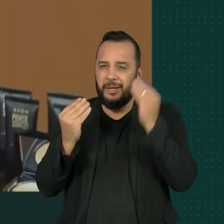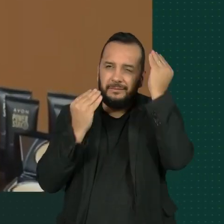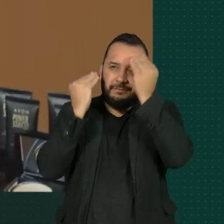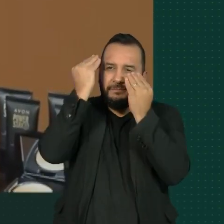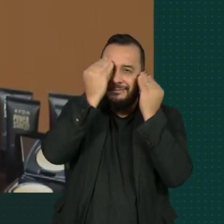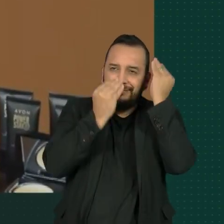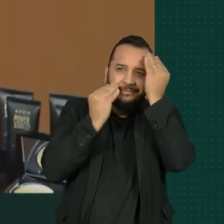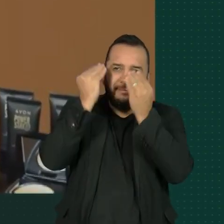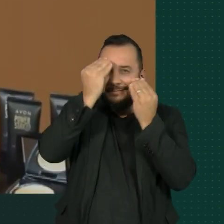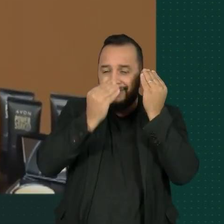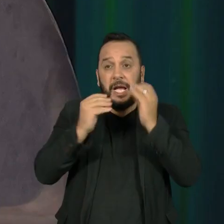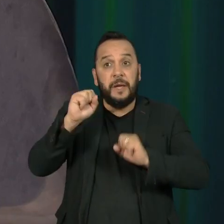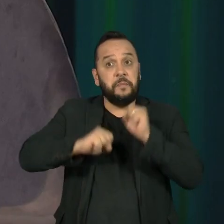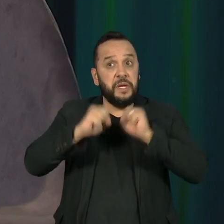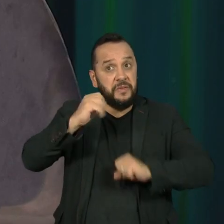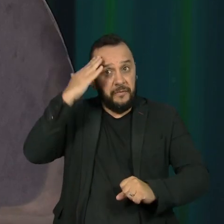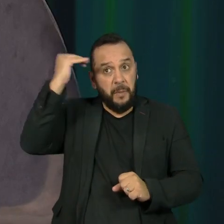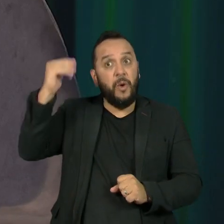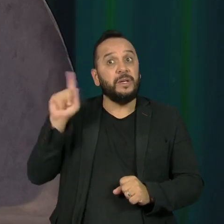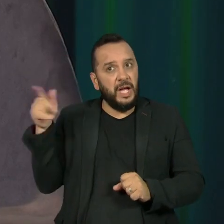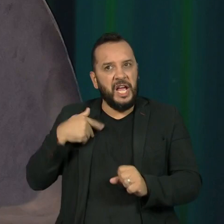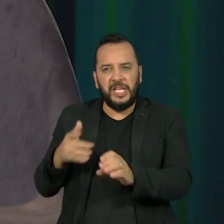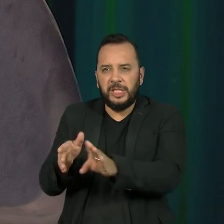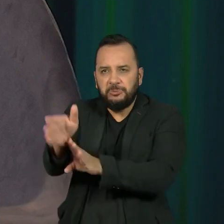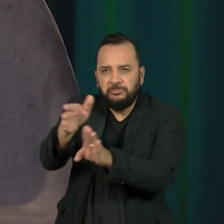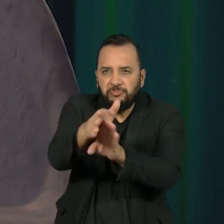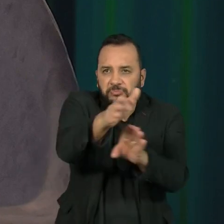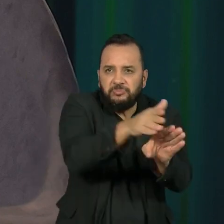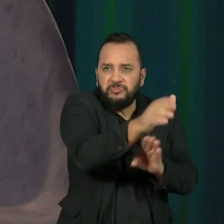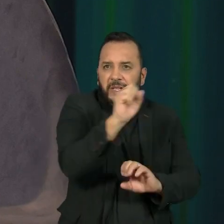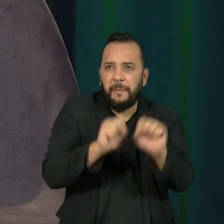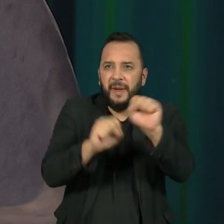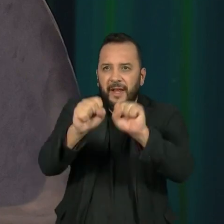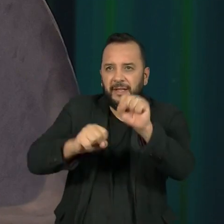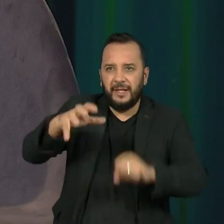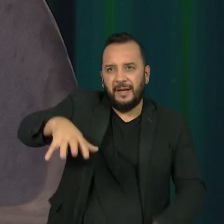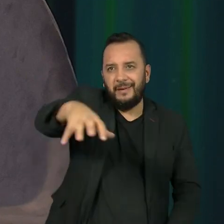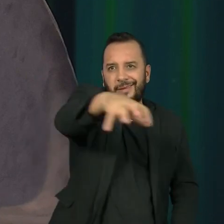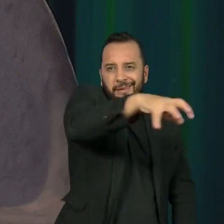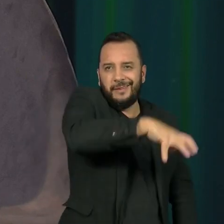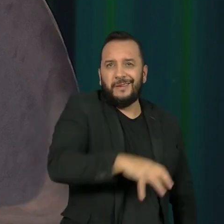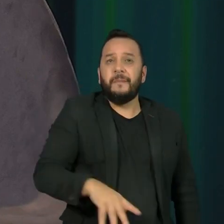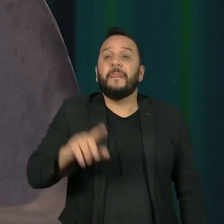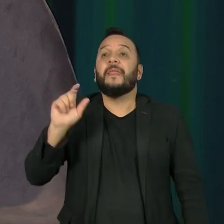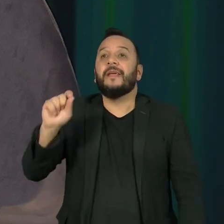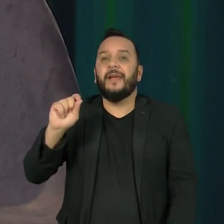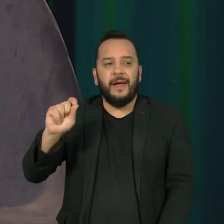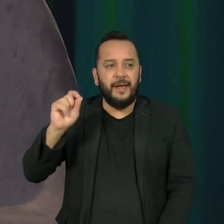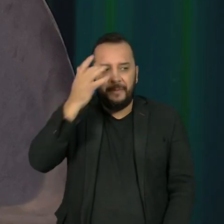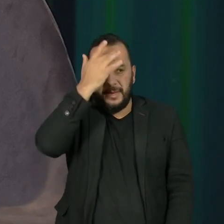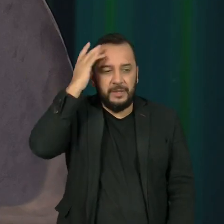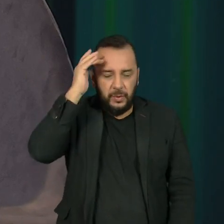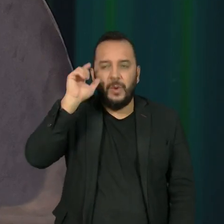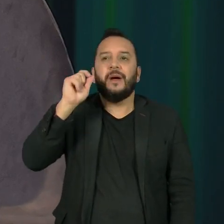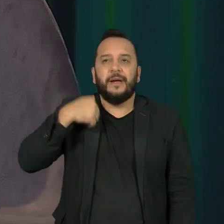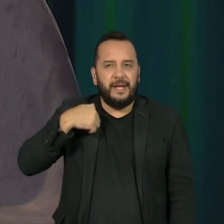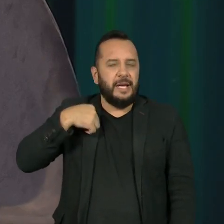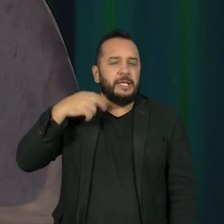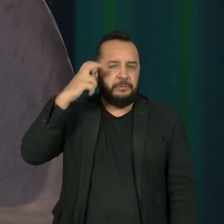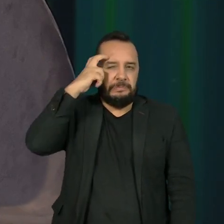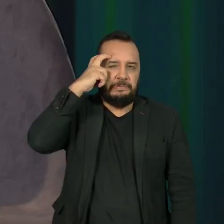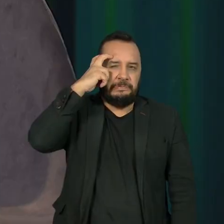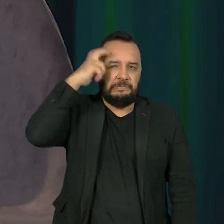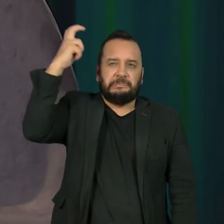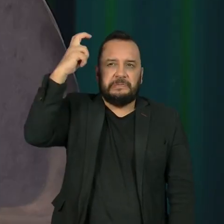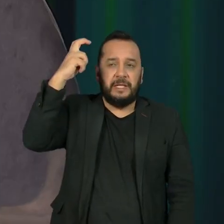de grandes empresas, sabe? Então, olhar não só para o produto final, mas para quem é o intelecto por trás de tudo isso, e tem